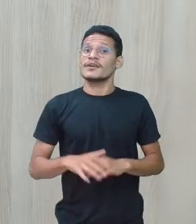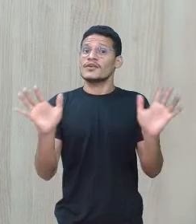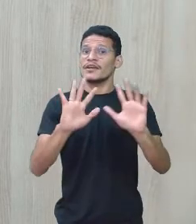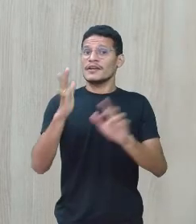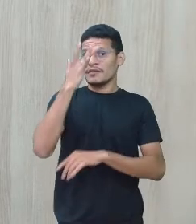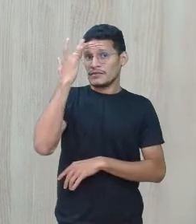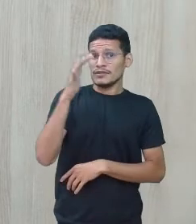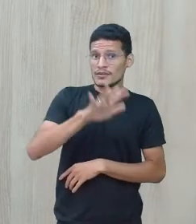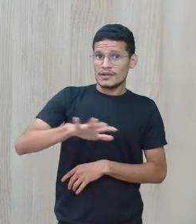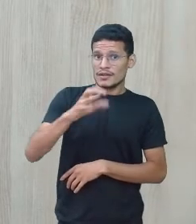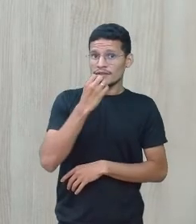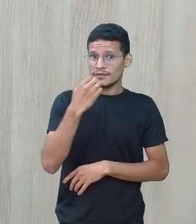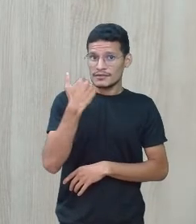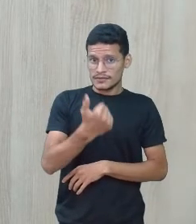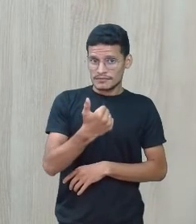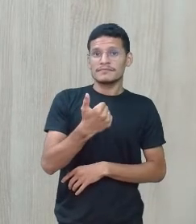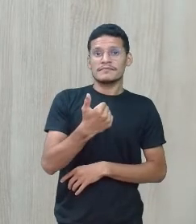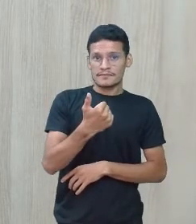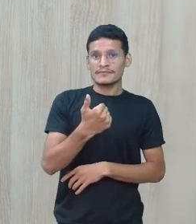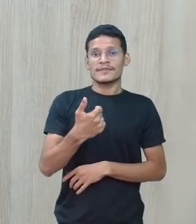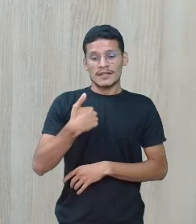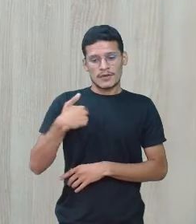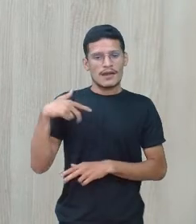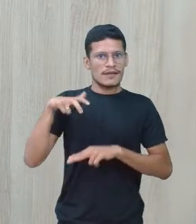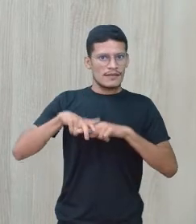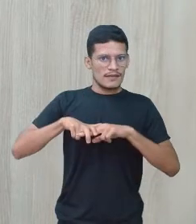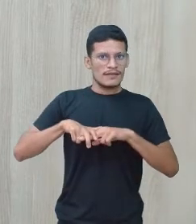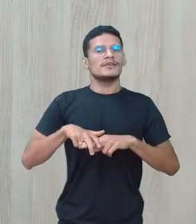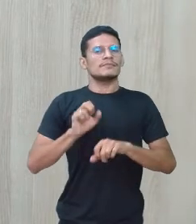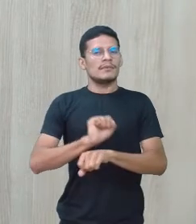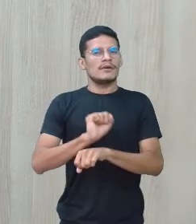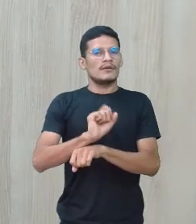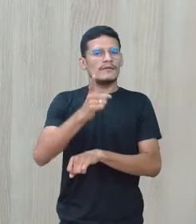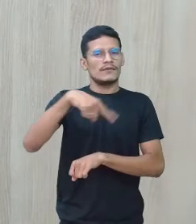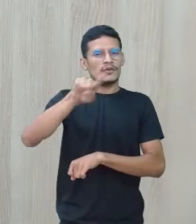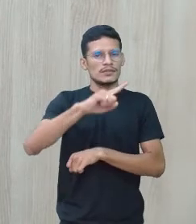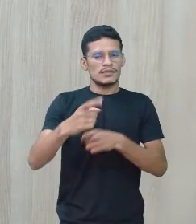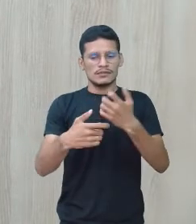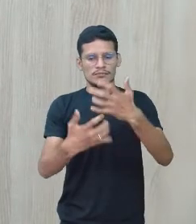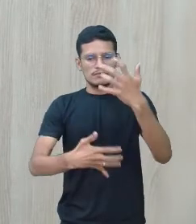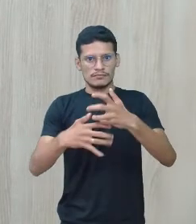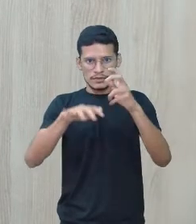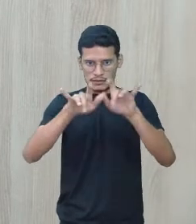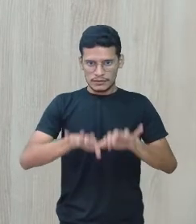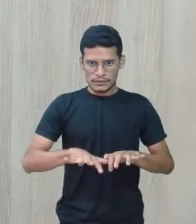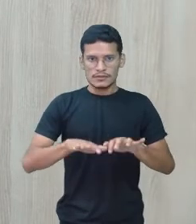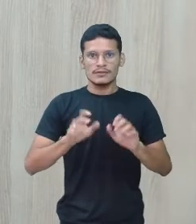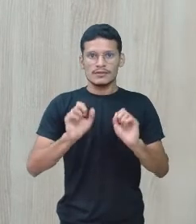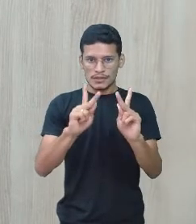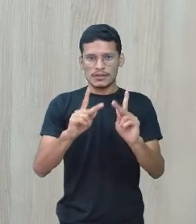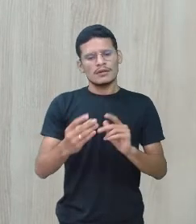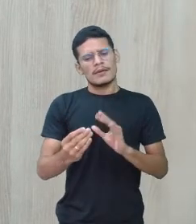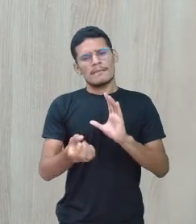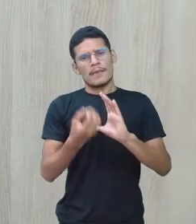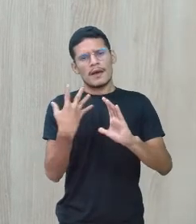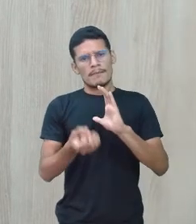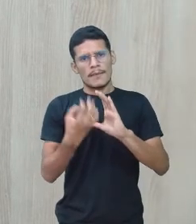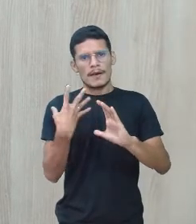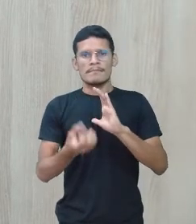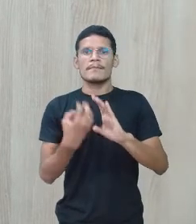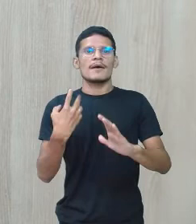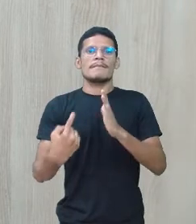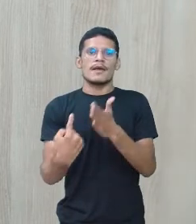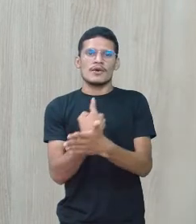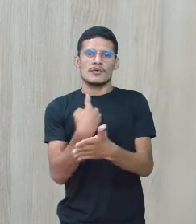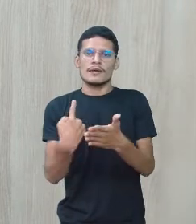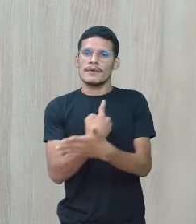Olá, pessoal, tudo bem com vocês? Estou aqui, tá? Conectada, aguardando vocês. Coloquem aí as perguntas de